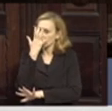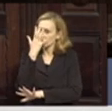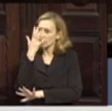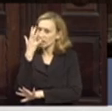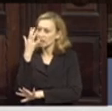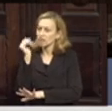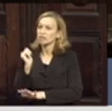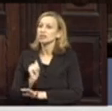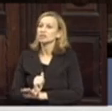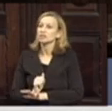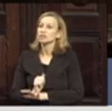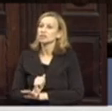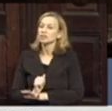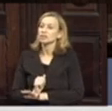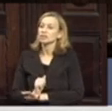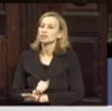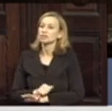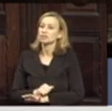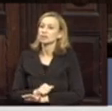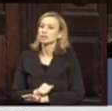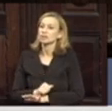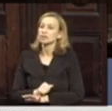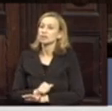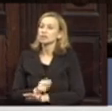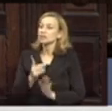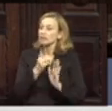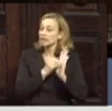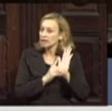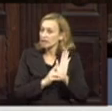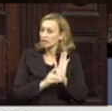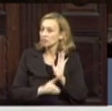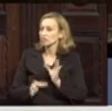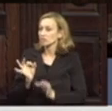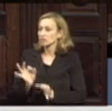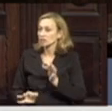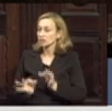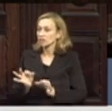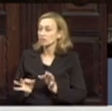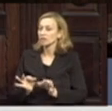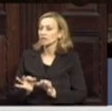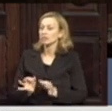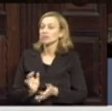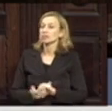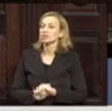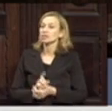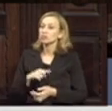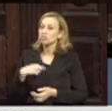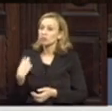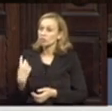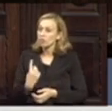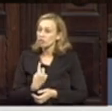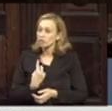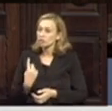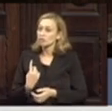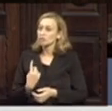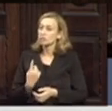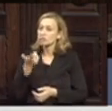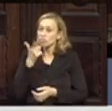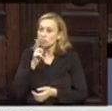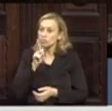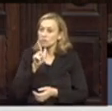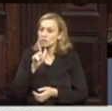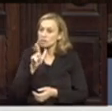Pezão. Com isso, tivemos aqui, ainda no momento da nossa sessão legislativa, o compromisso do presidente